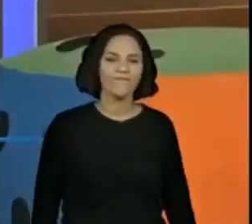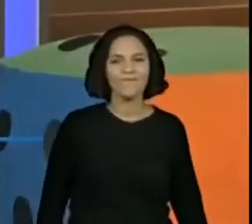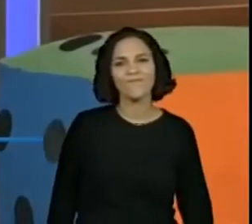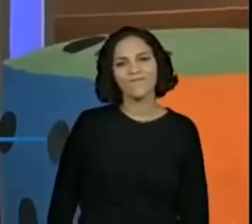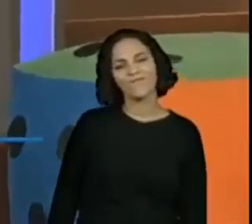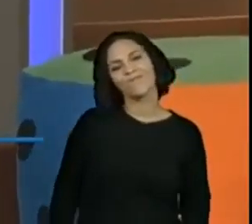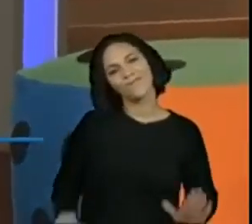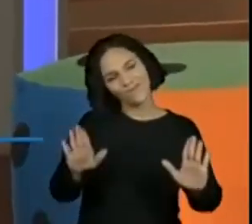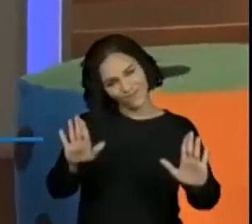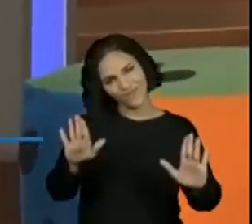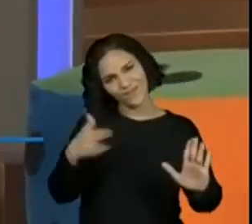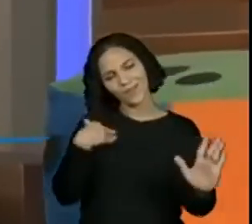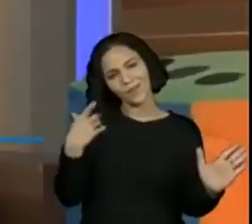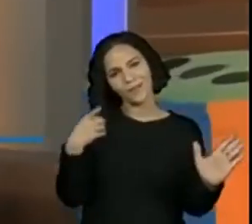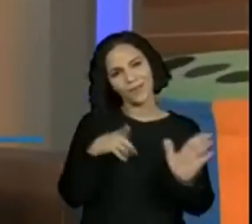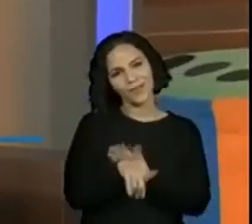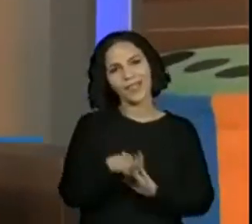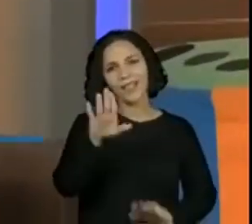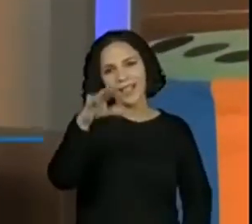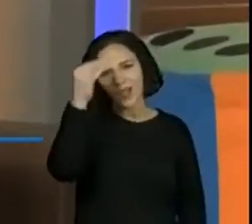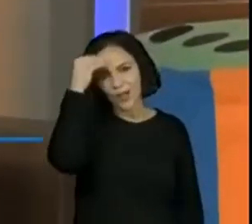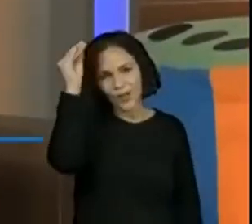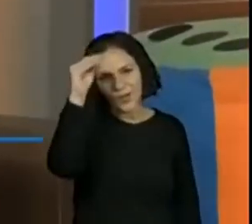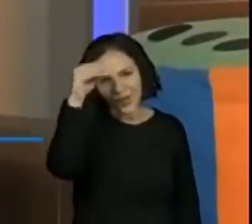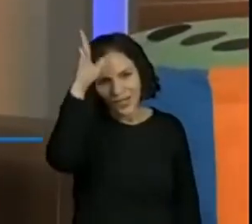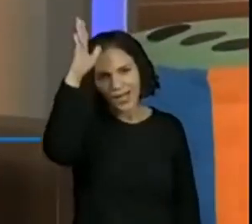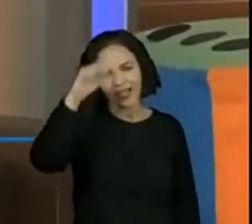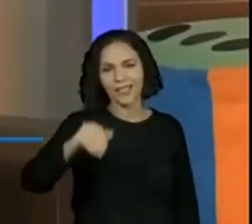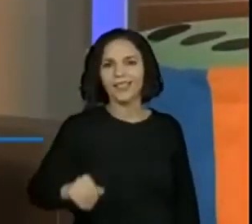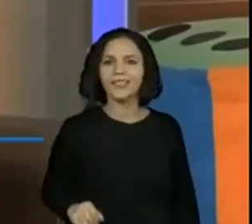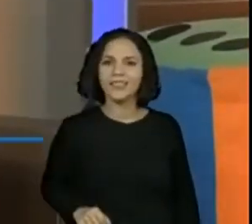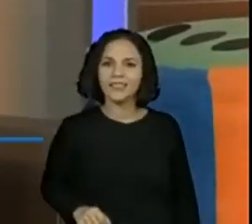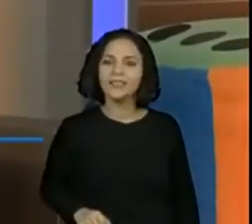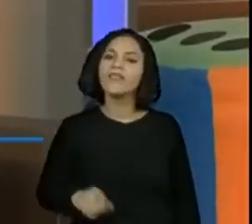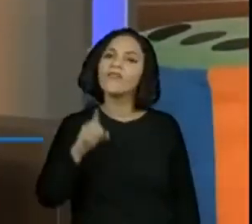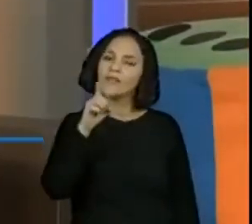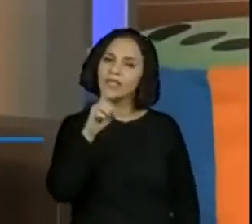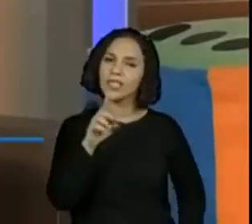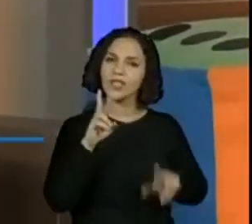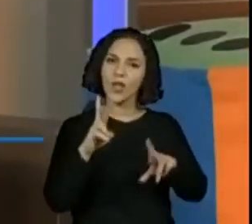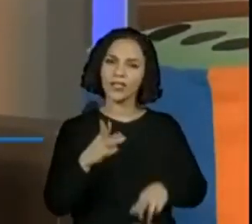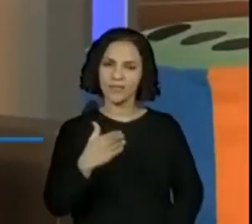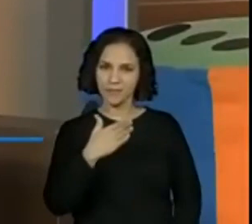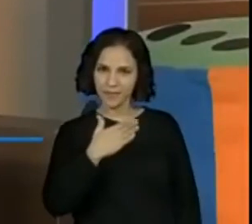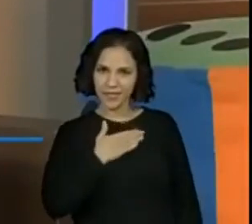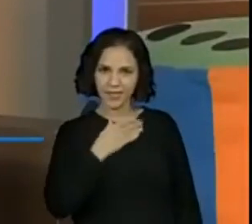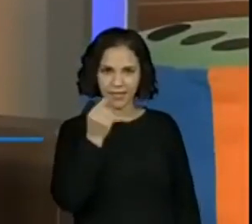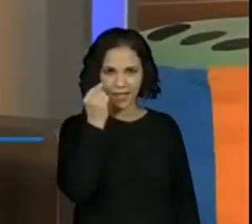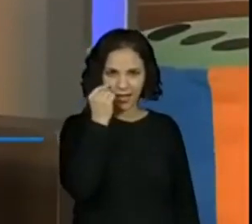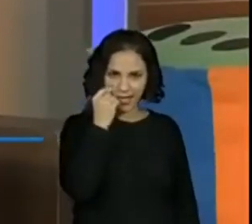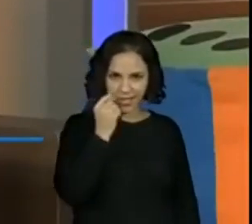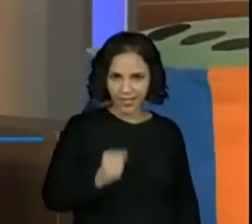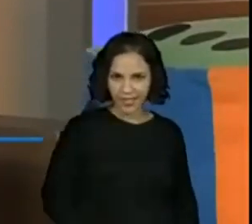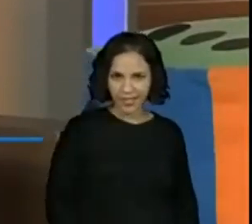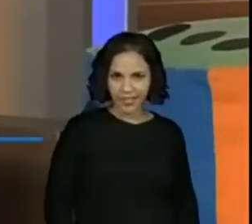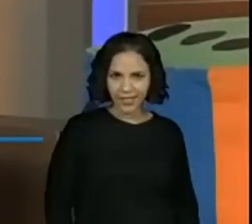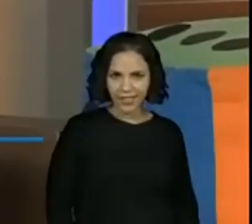um suspense no ar oráculo você está torcendo para mim